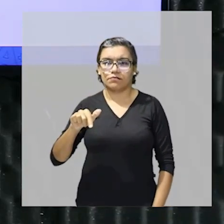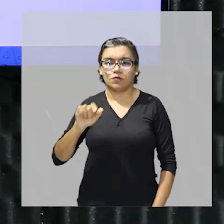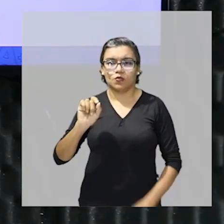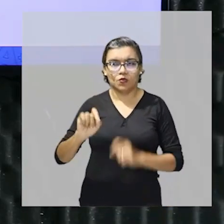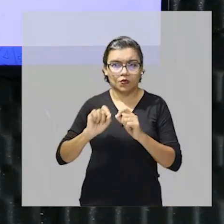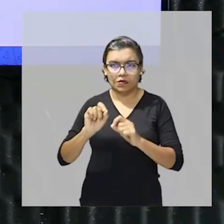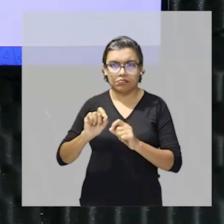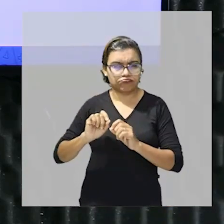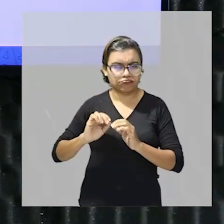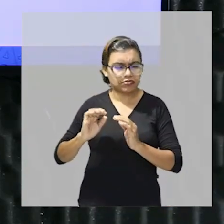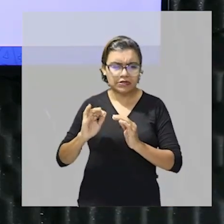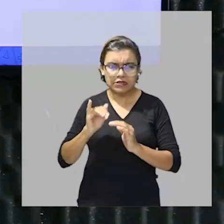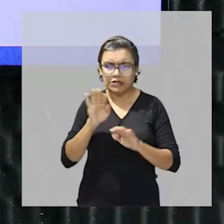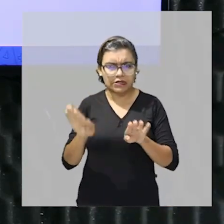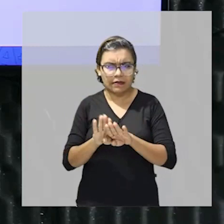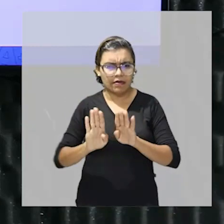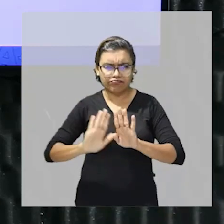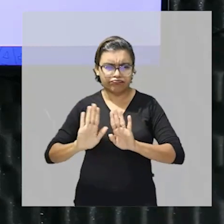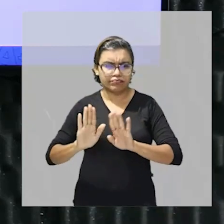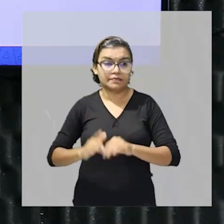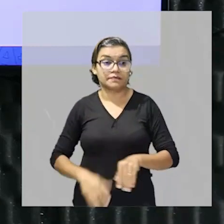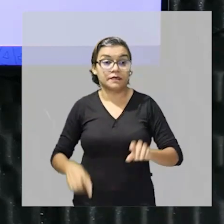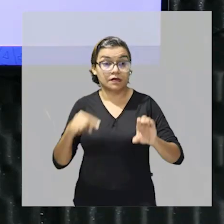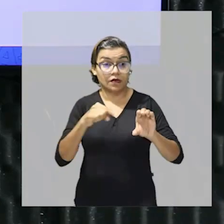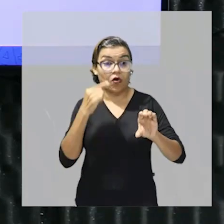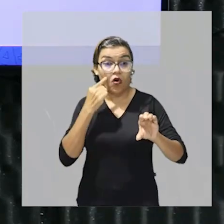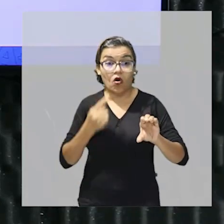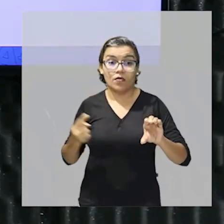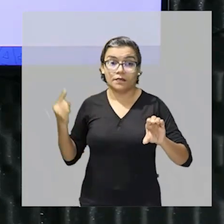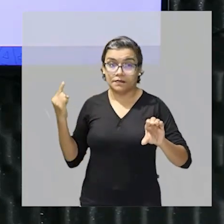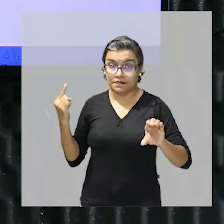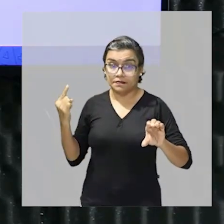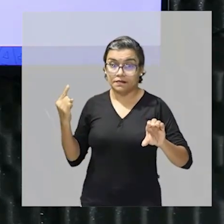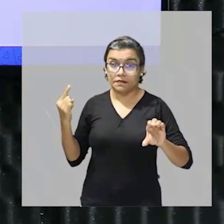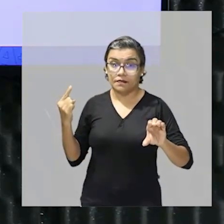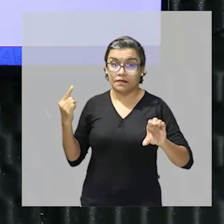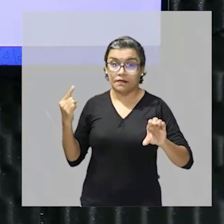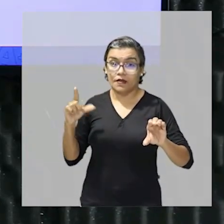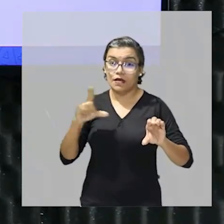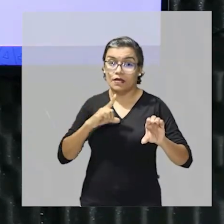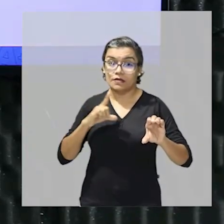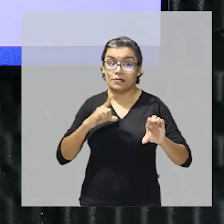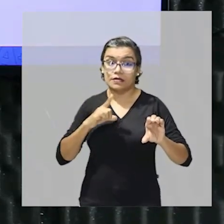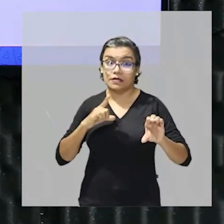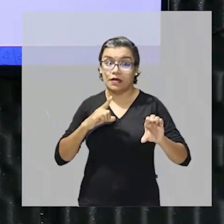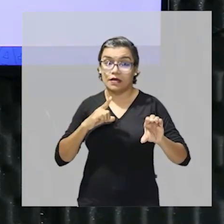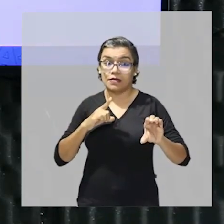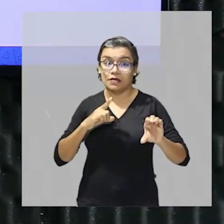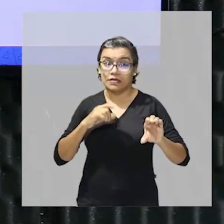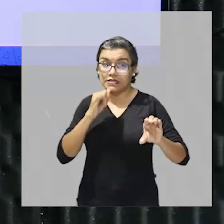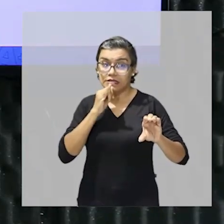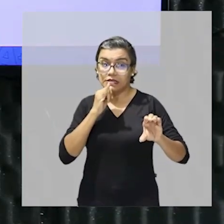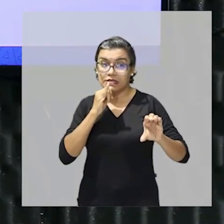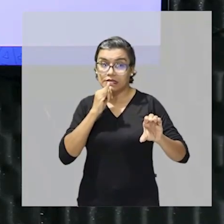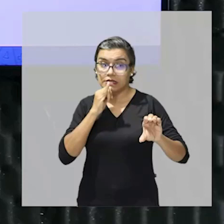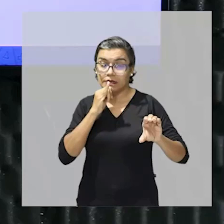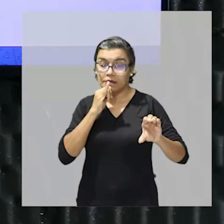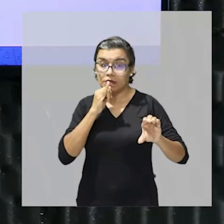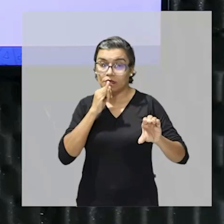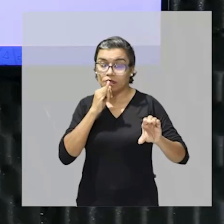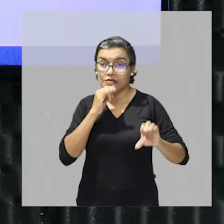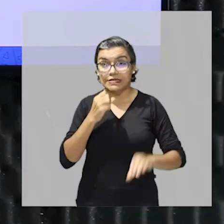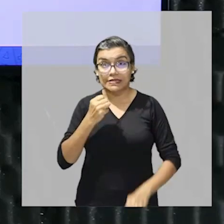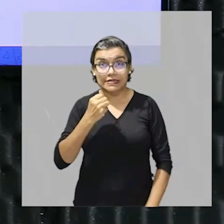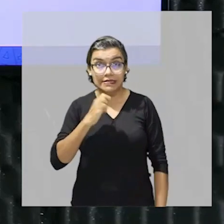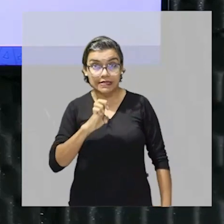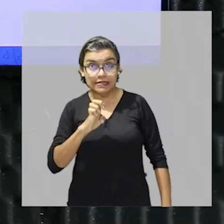you. If significa se, é uma conjunção que dá a ideia de condição. Se você,